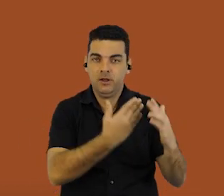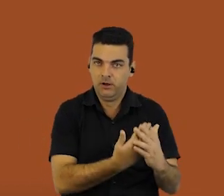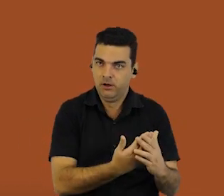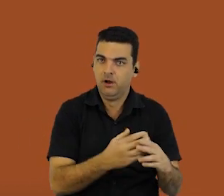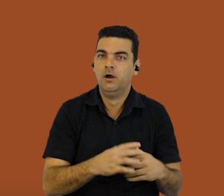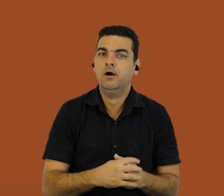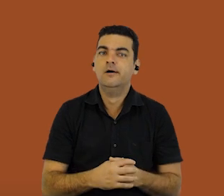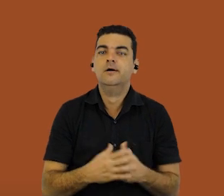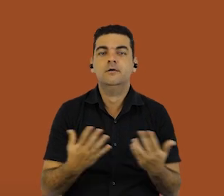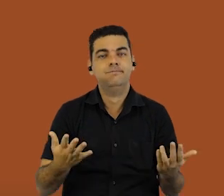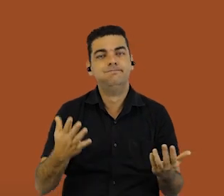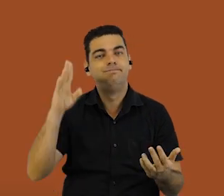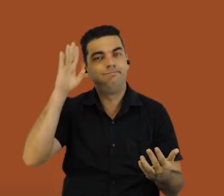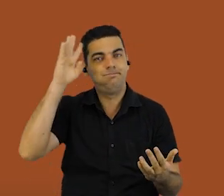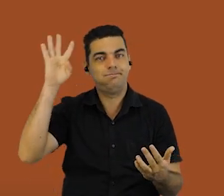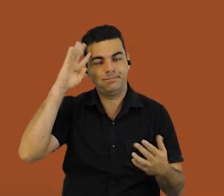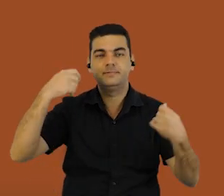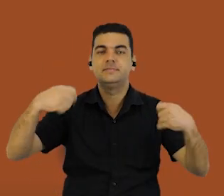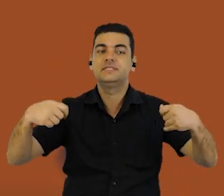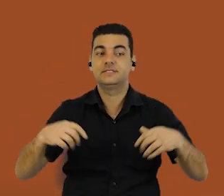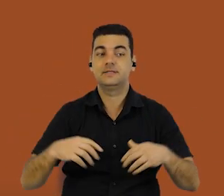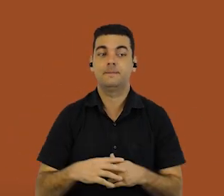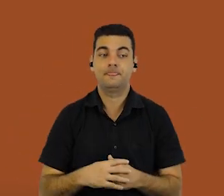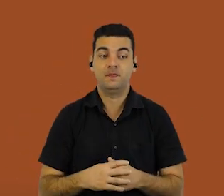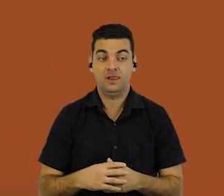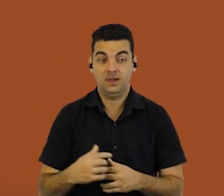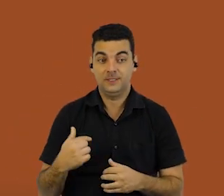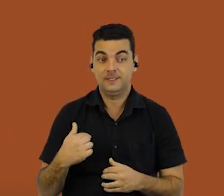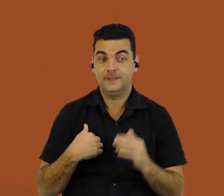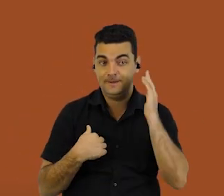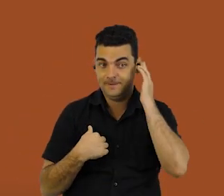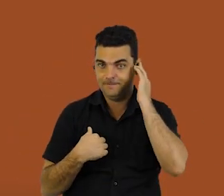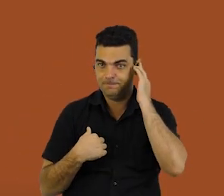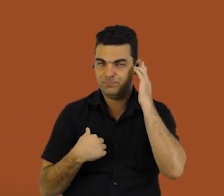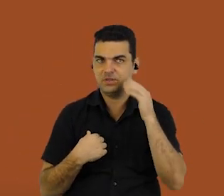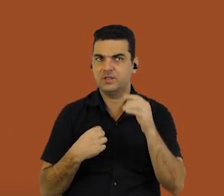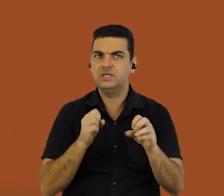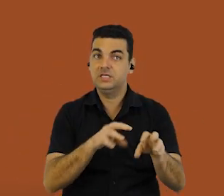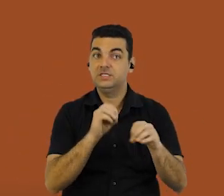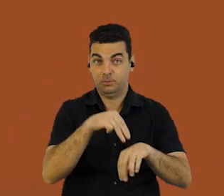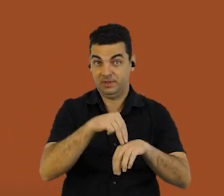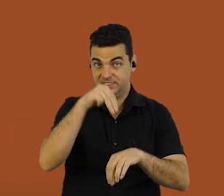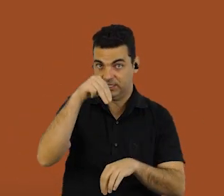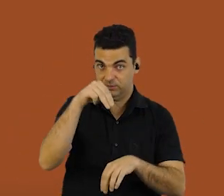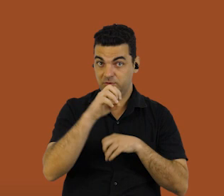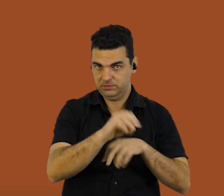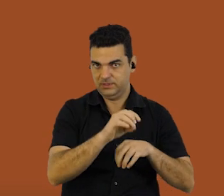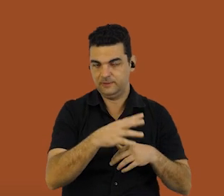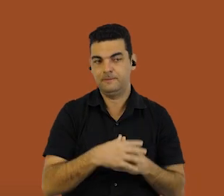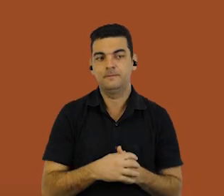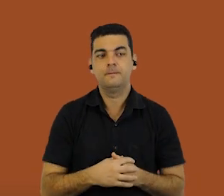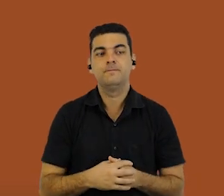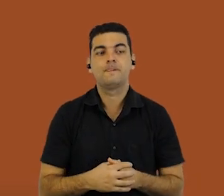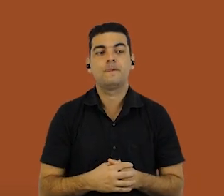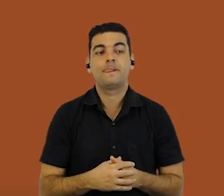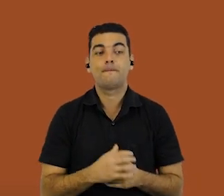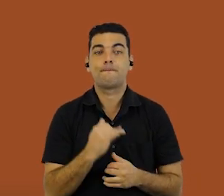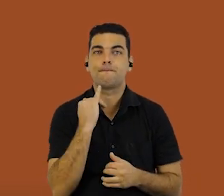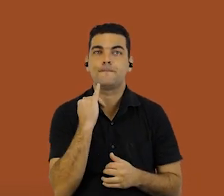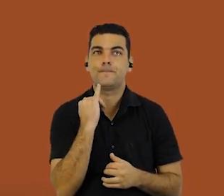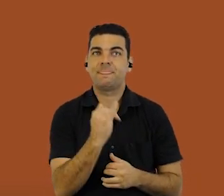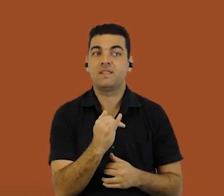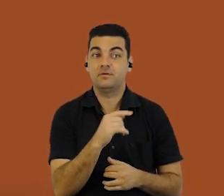uma questão também que tem que se pensar. Eu especificamente oriento num mestrado profissional, que a gente tem um